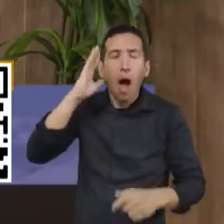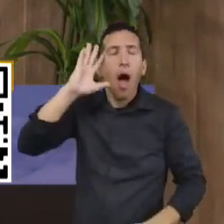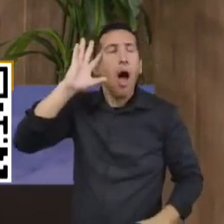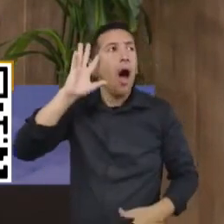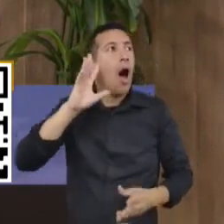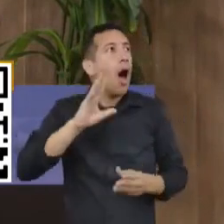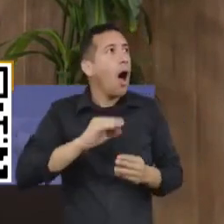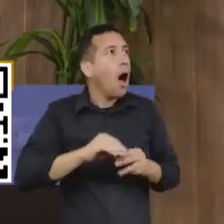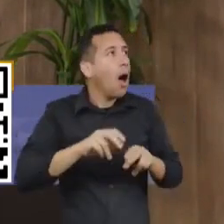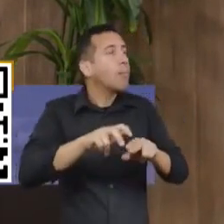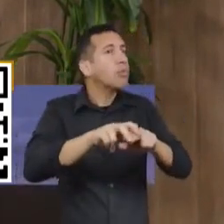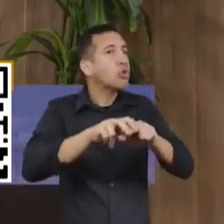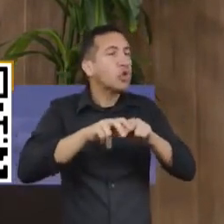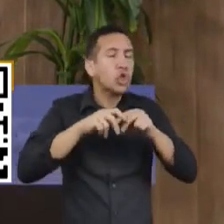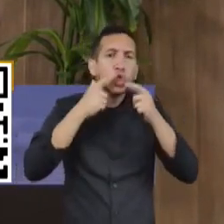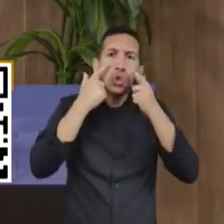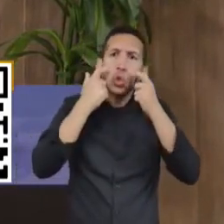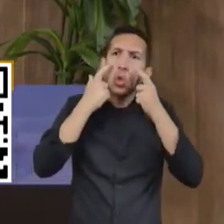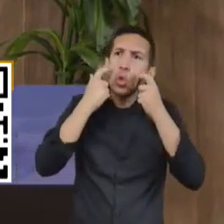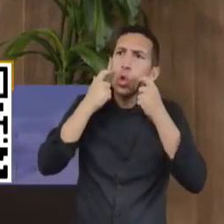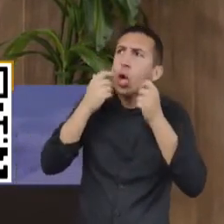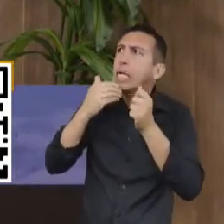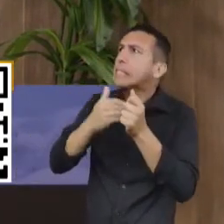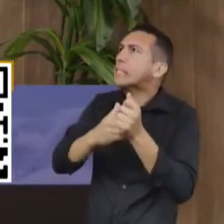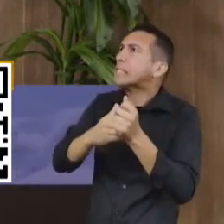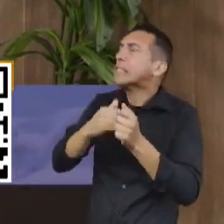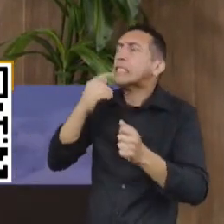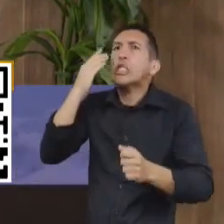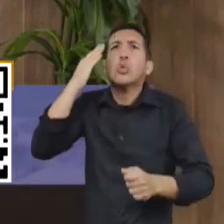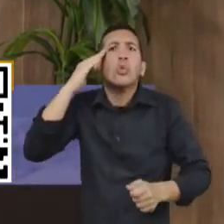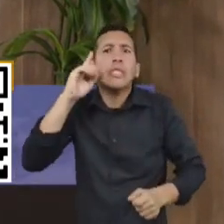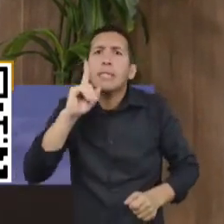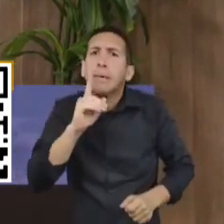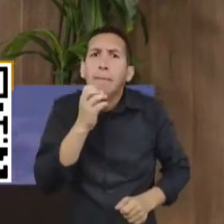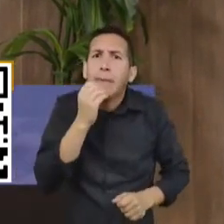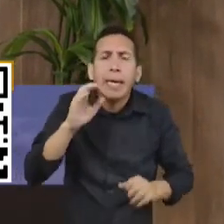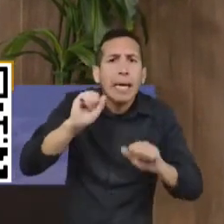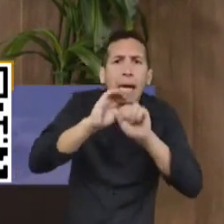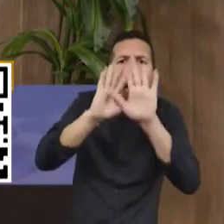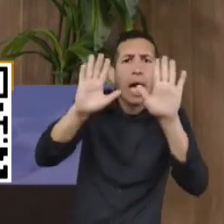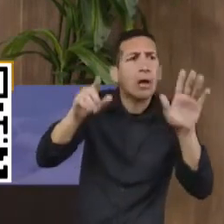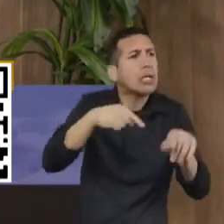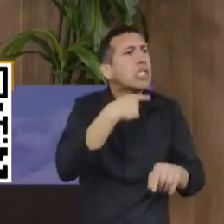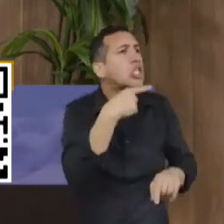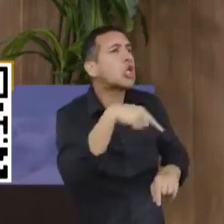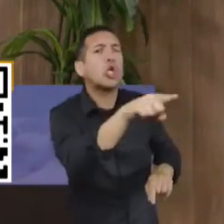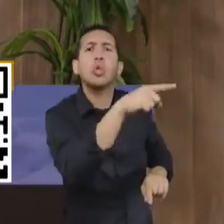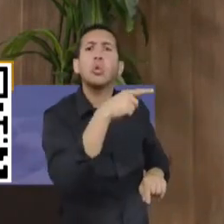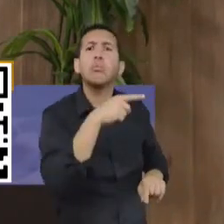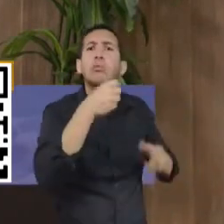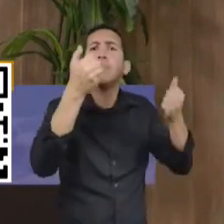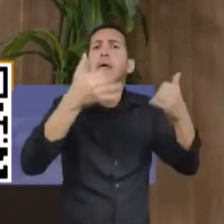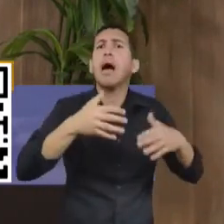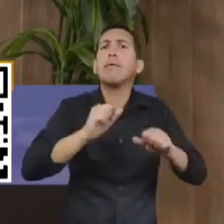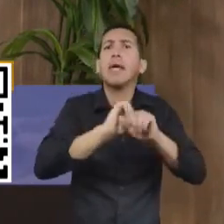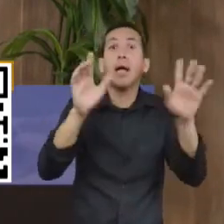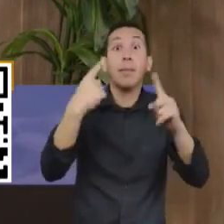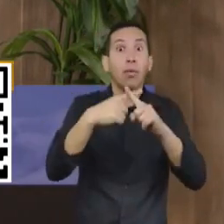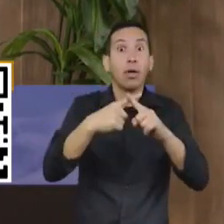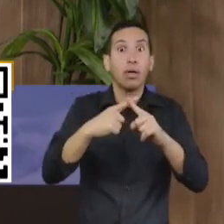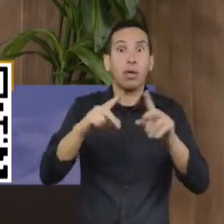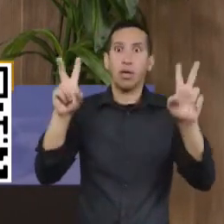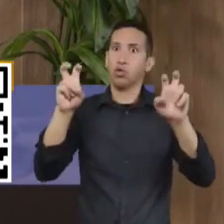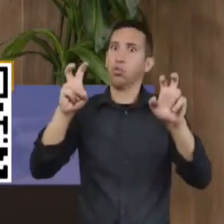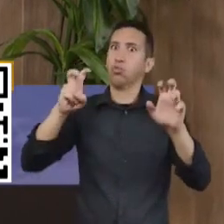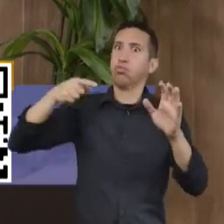e viu o livro escrito por dentro por fora e selado com 700 e ninguém conseguia decifrar nem abrir nem explicar porque o assunto é um